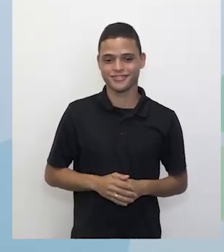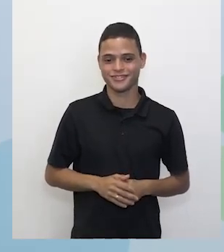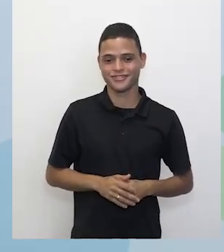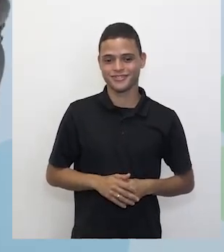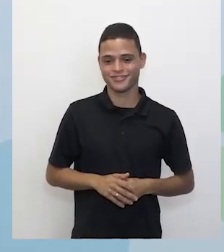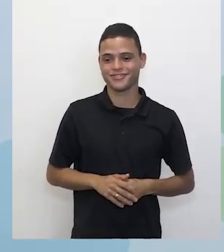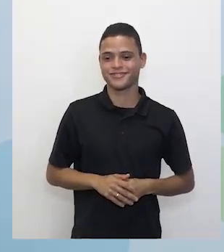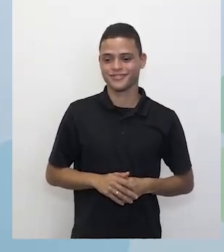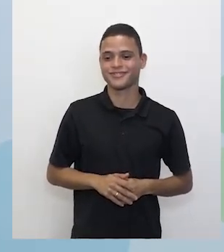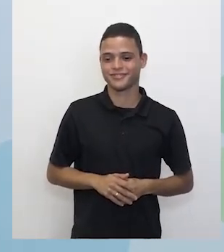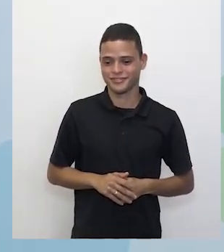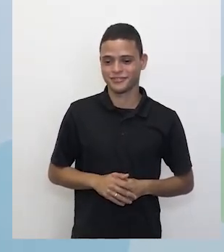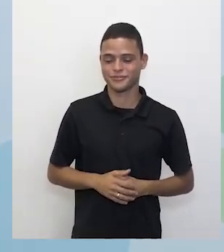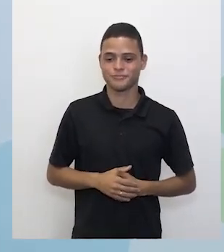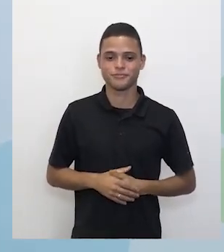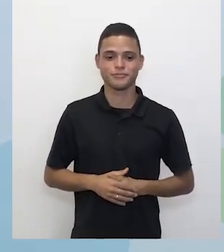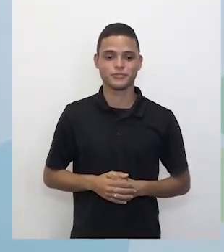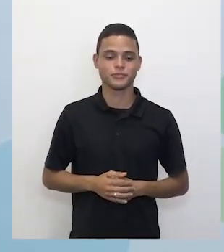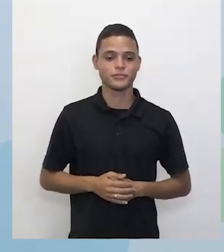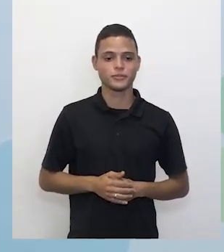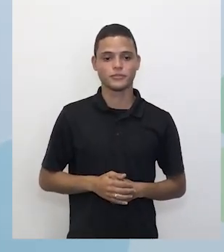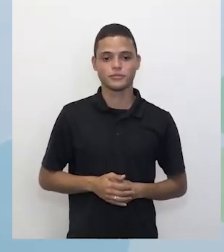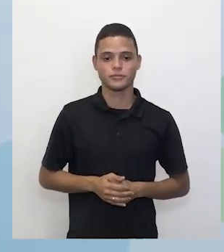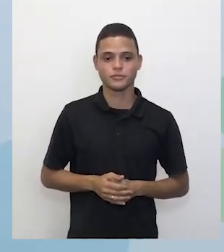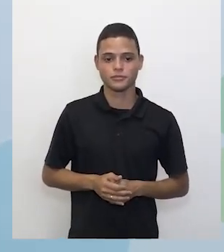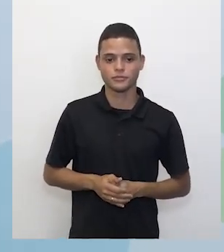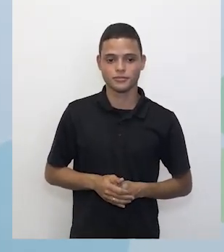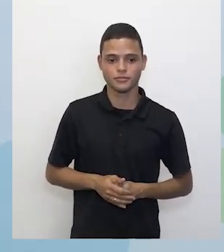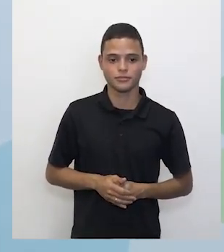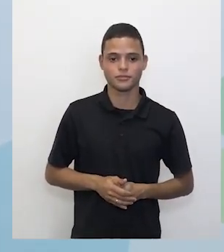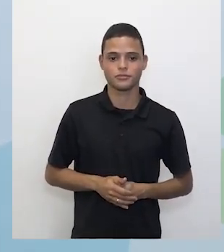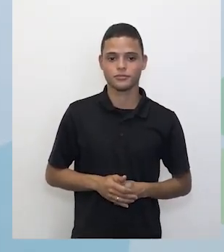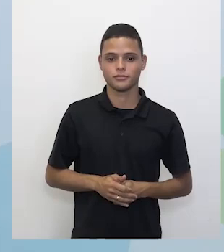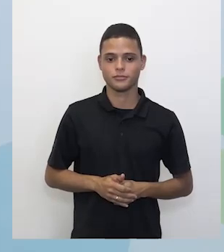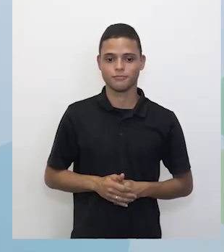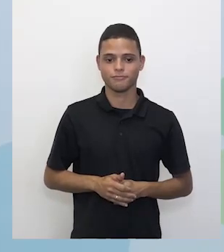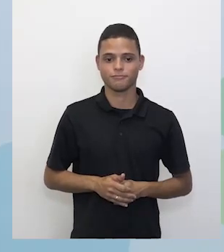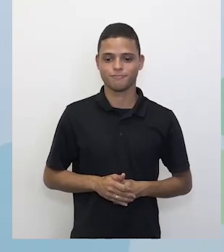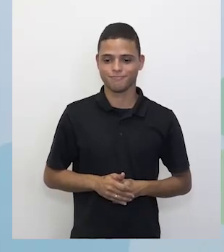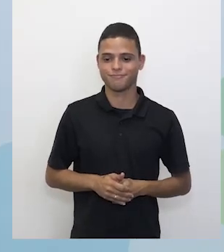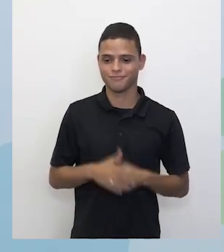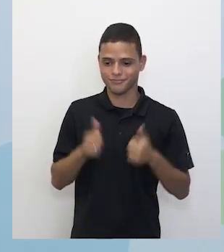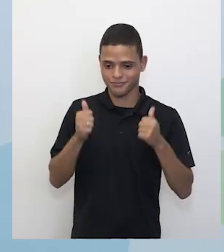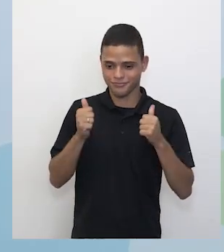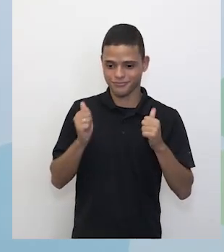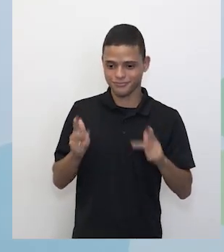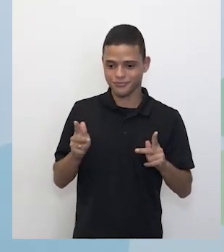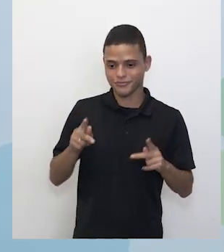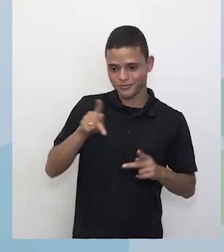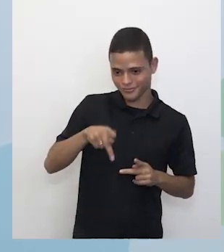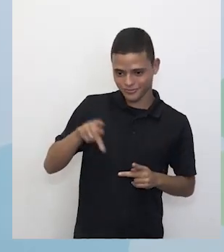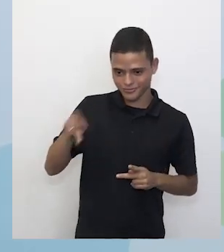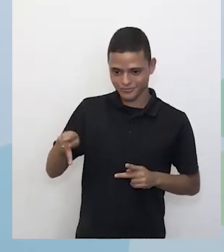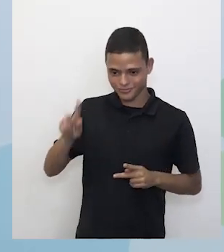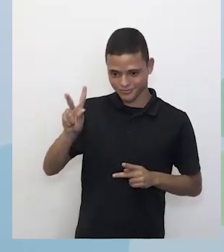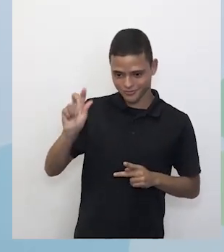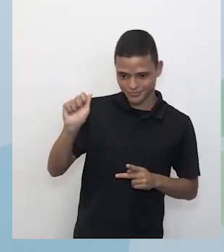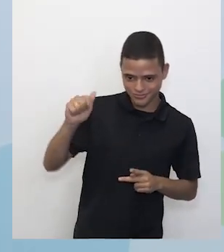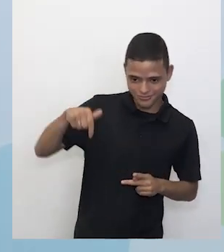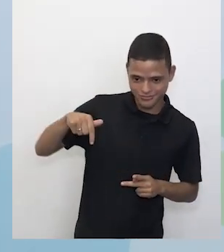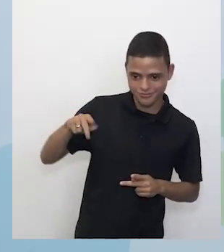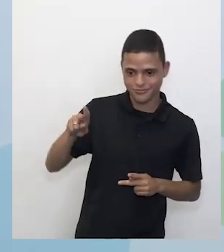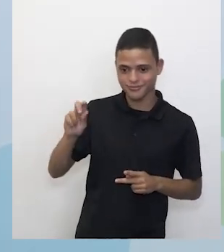Muito obrigada, querido, muito obrigada. Pessoal de casa conseguiu pegar. Professor Wagner, conseguiu pegar por aí?